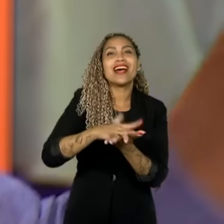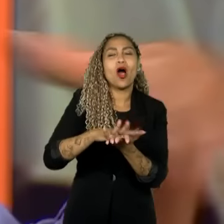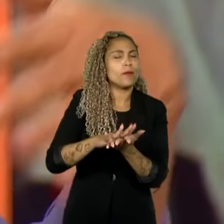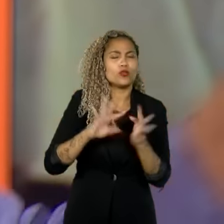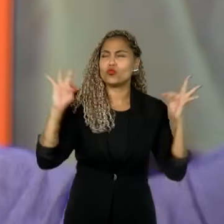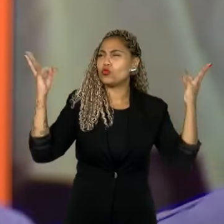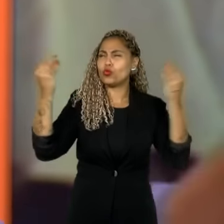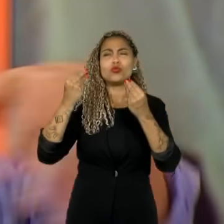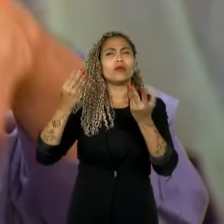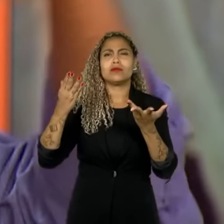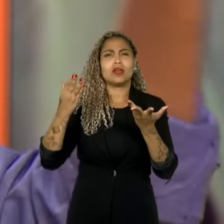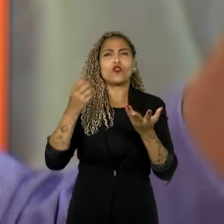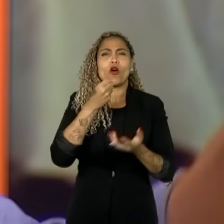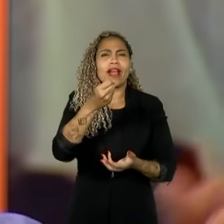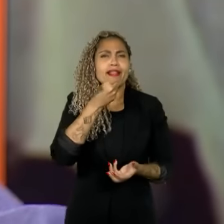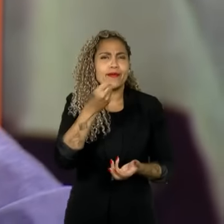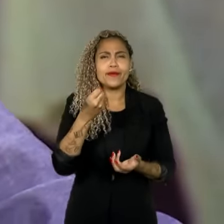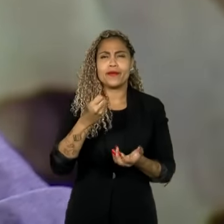mundo, jornalistas.